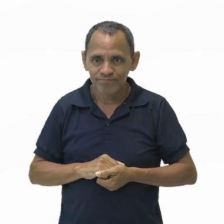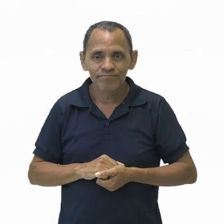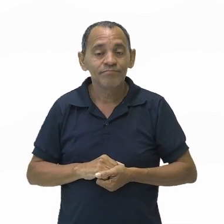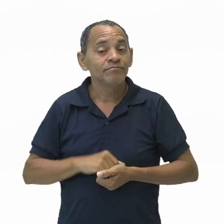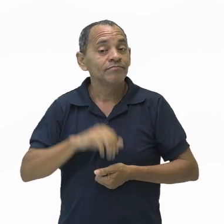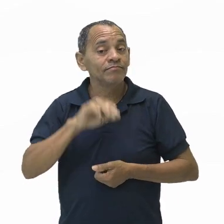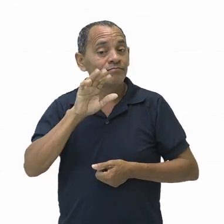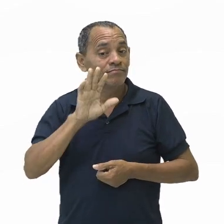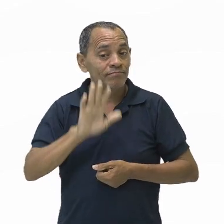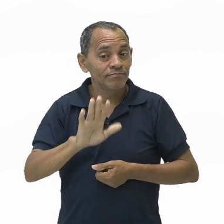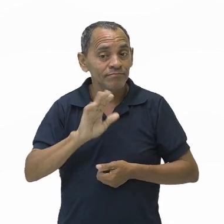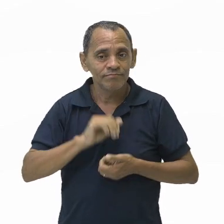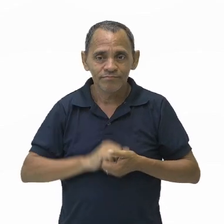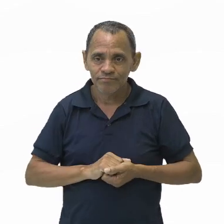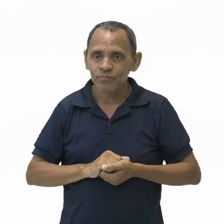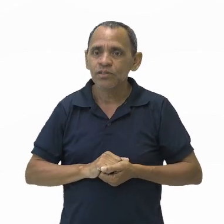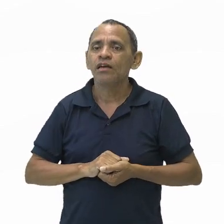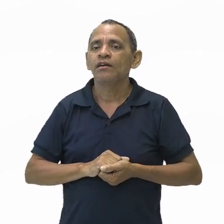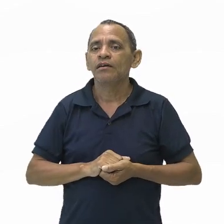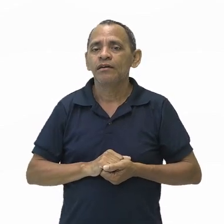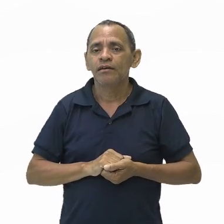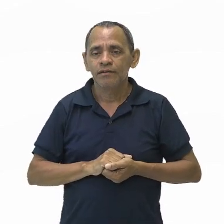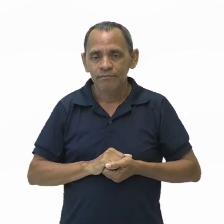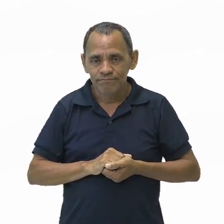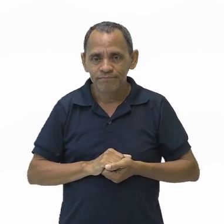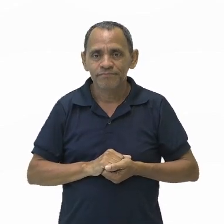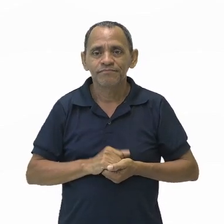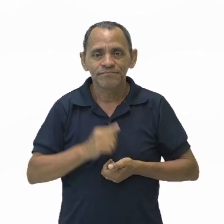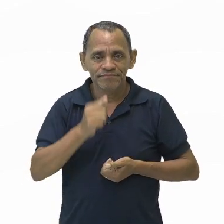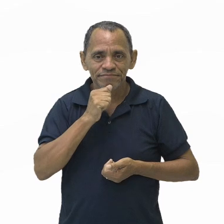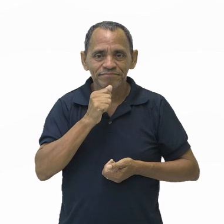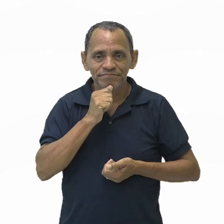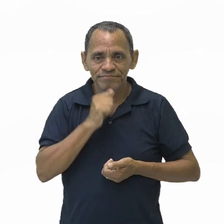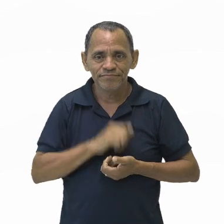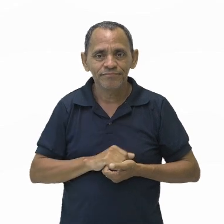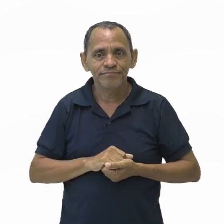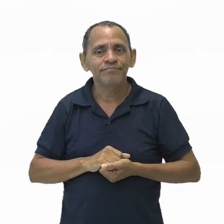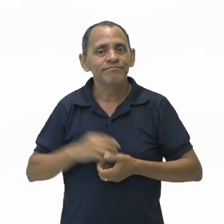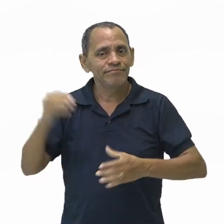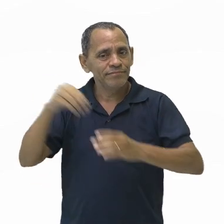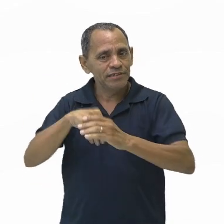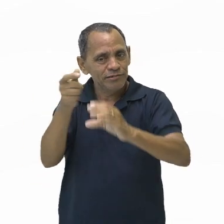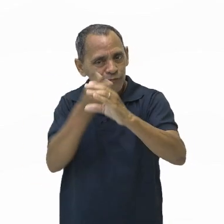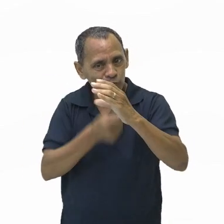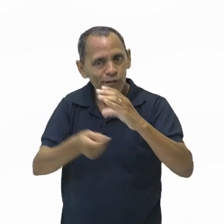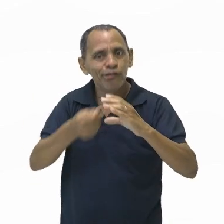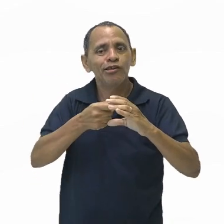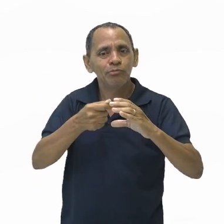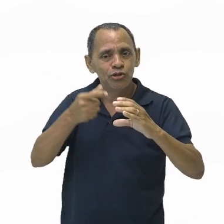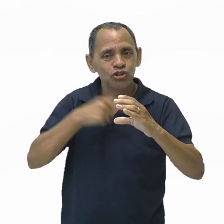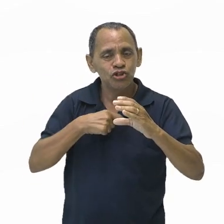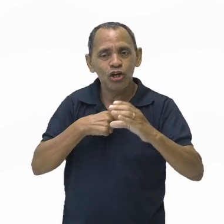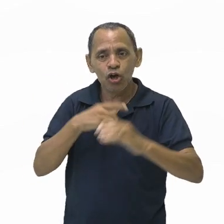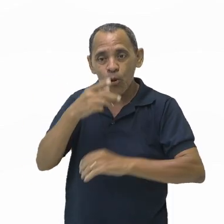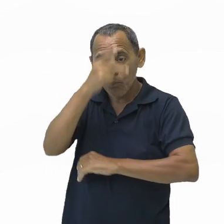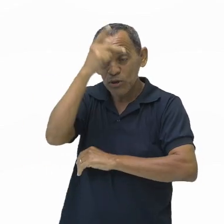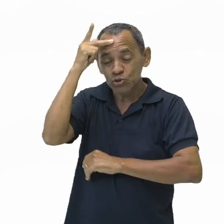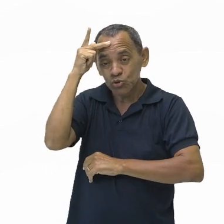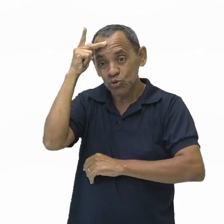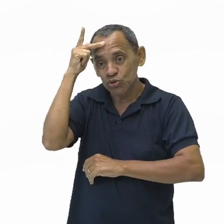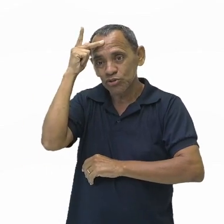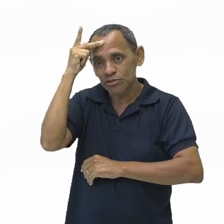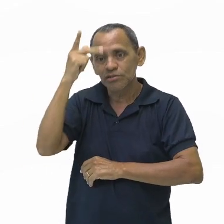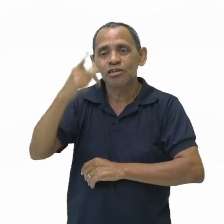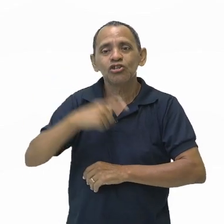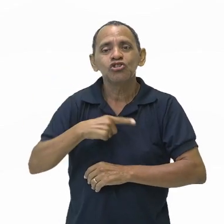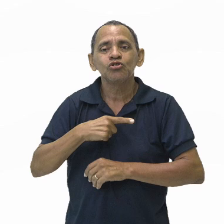mas ainda assim, né, numa lógica capitalista, apenas as pessoas que gerenciavam isso é que tinham acesso a